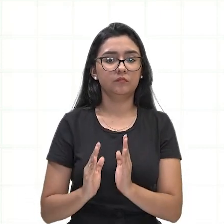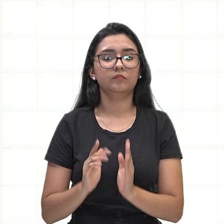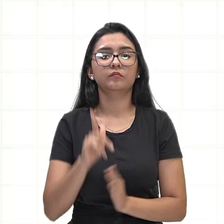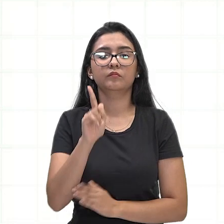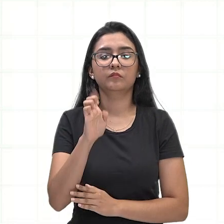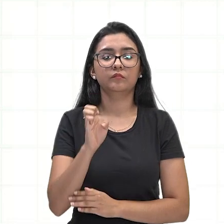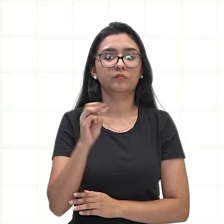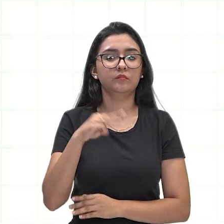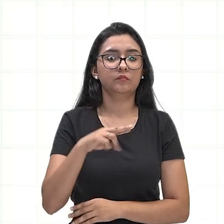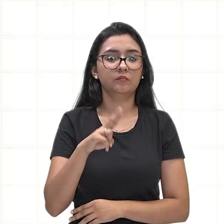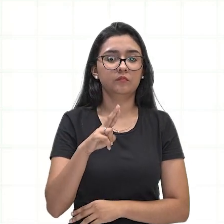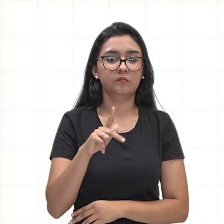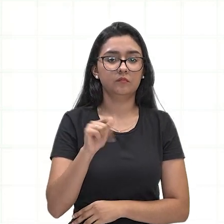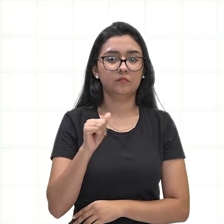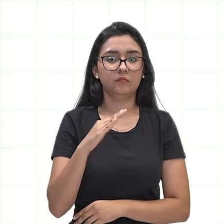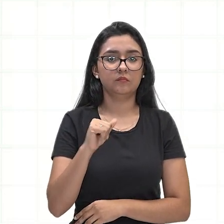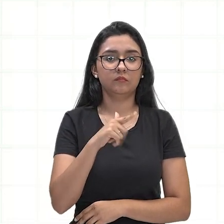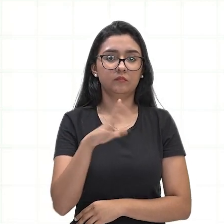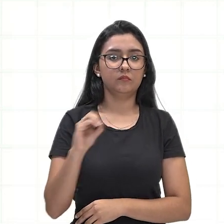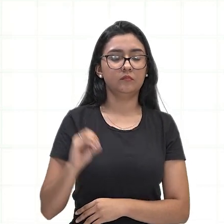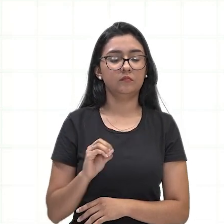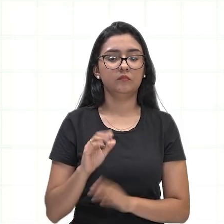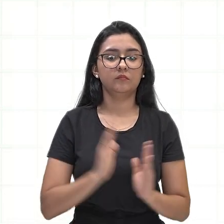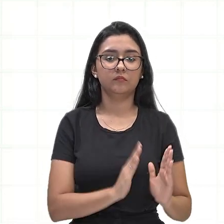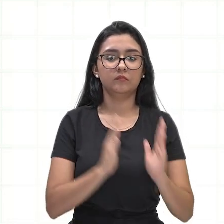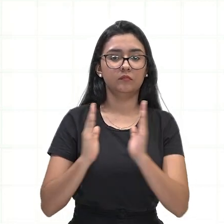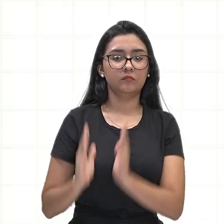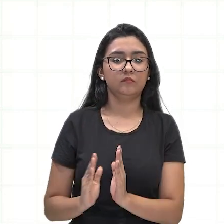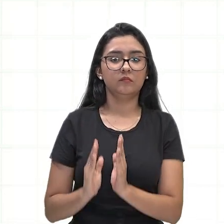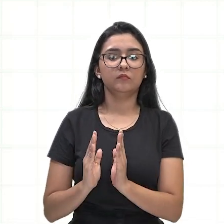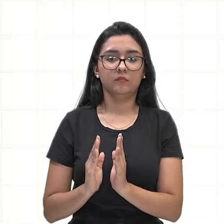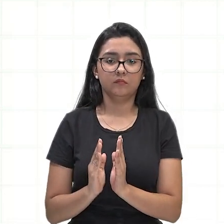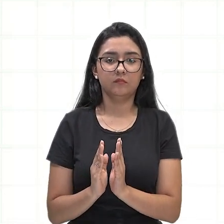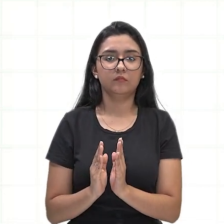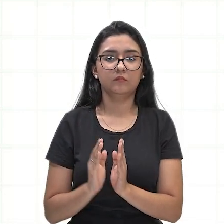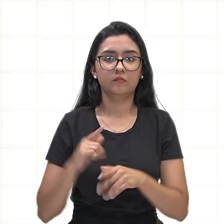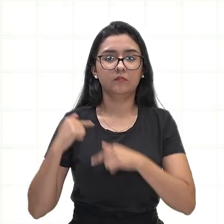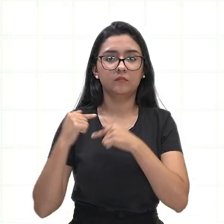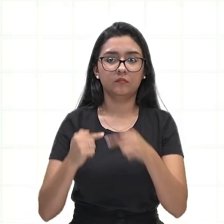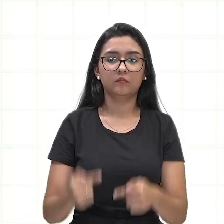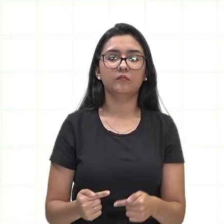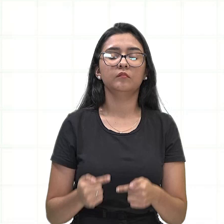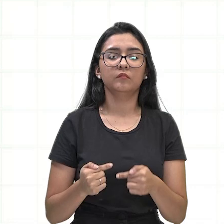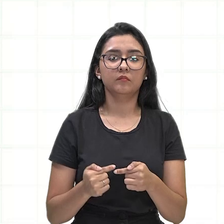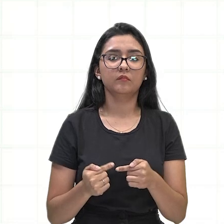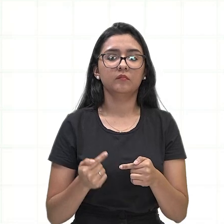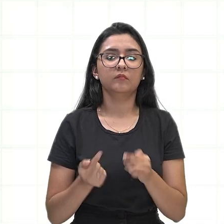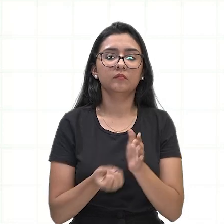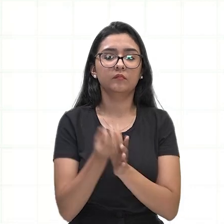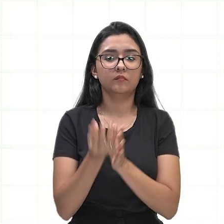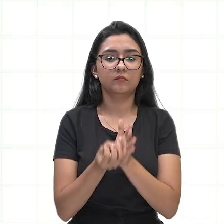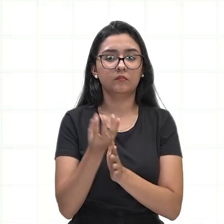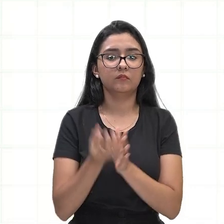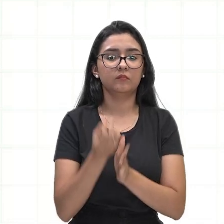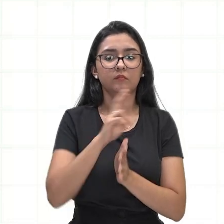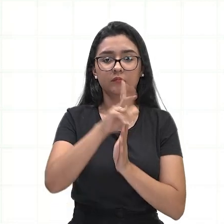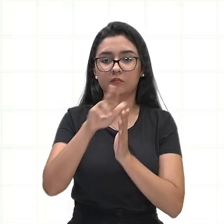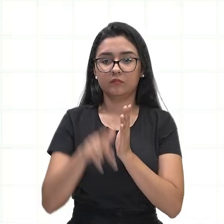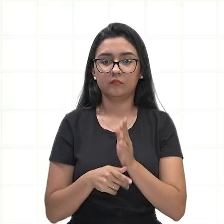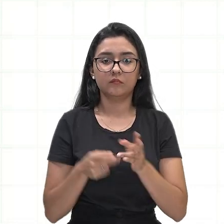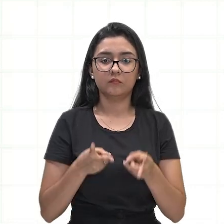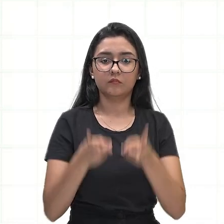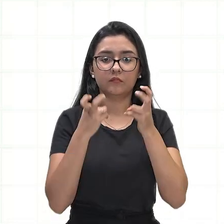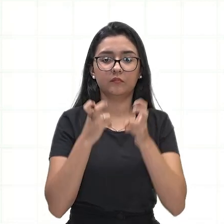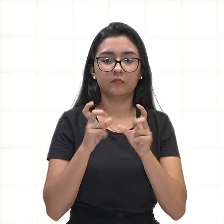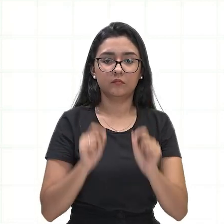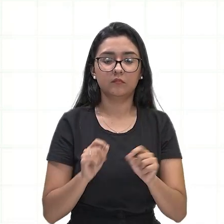de gemulação. E no caso da reprodução sexuada, o organismo vai produzir células reprodutivas, né, como a